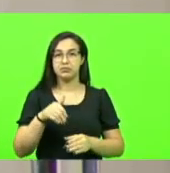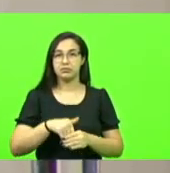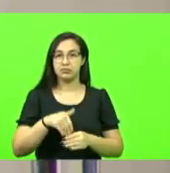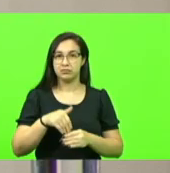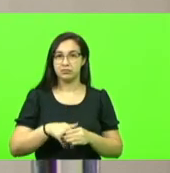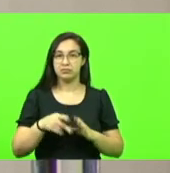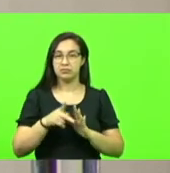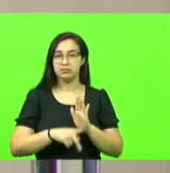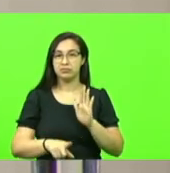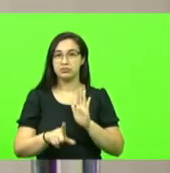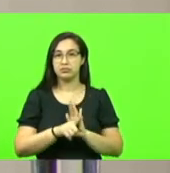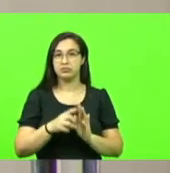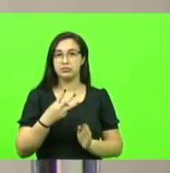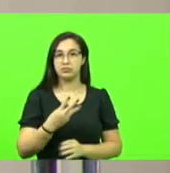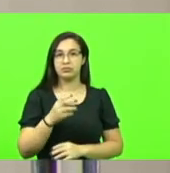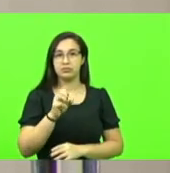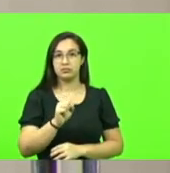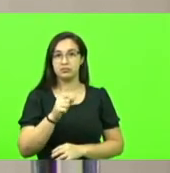final do projeto de lei